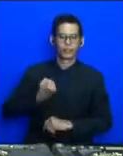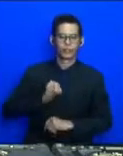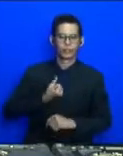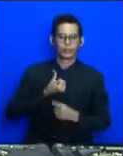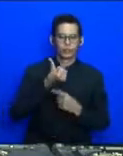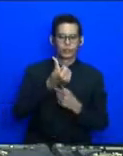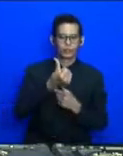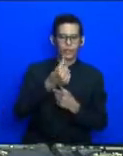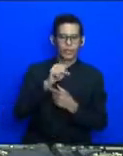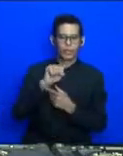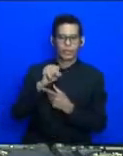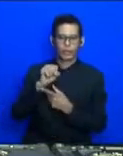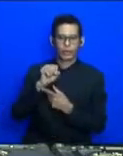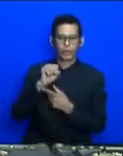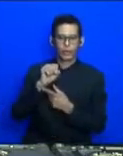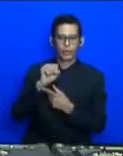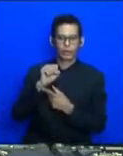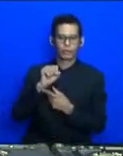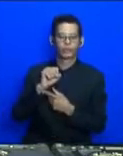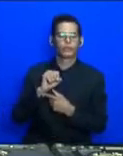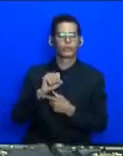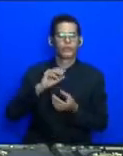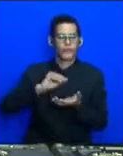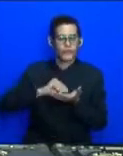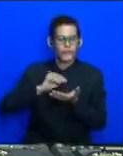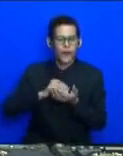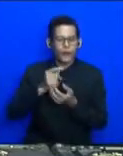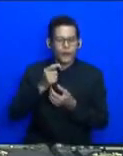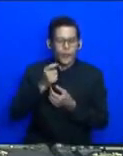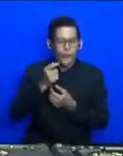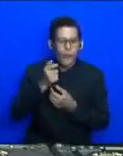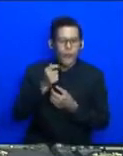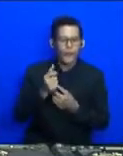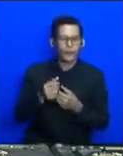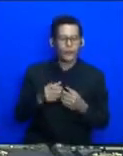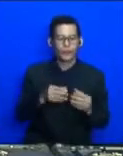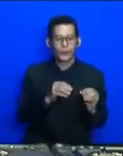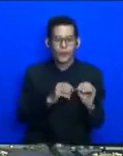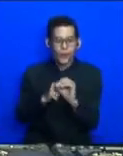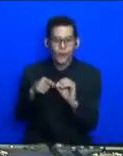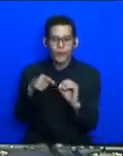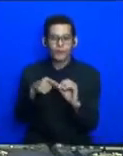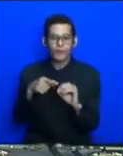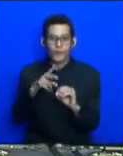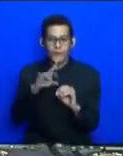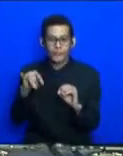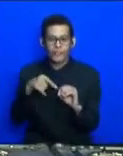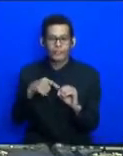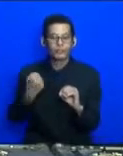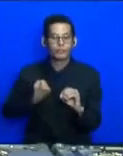Número 68. Falta muito pouco, a última bola que chega agora.